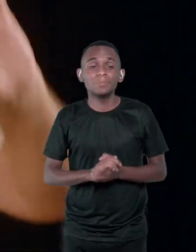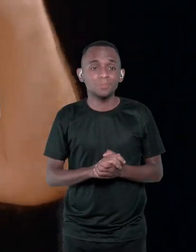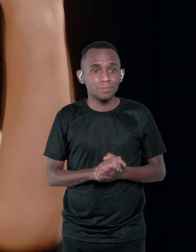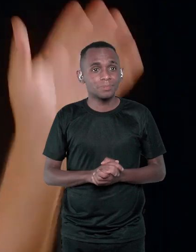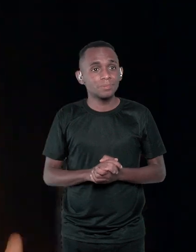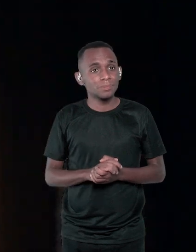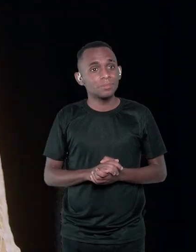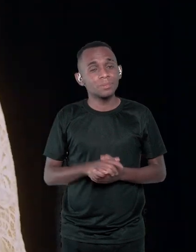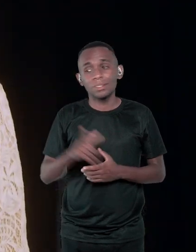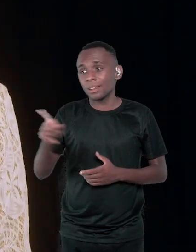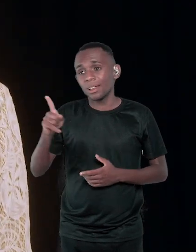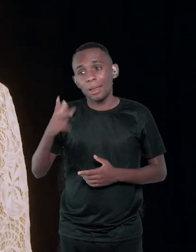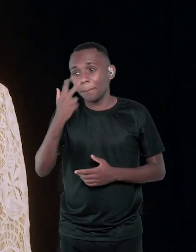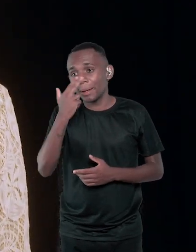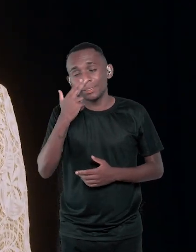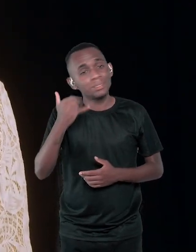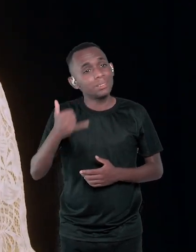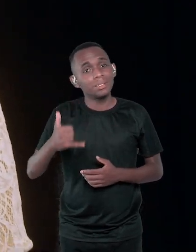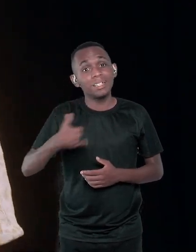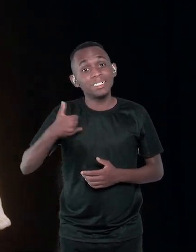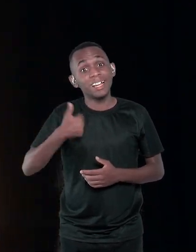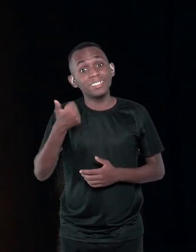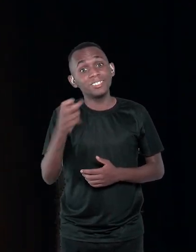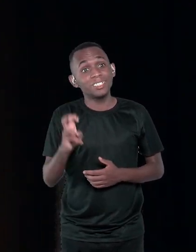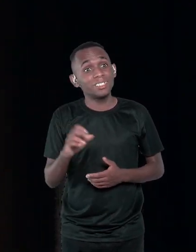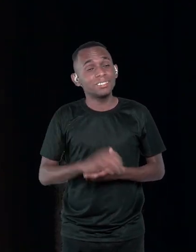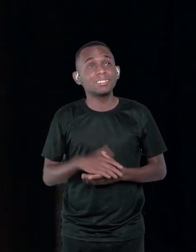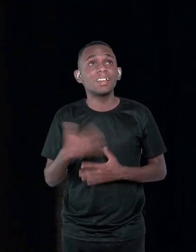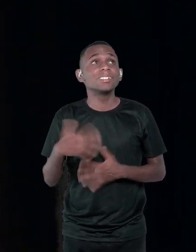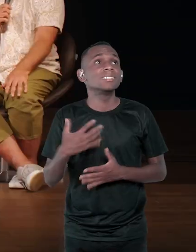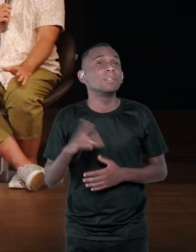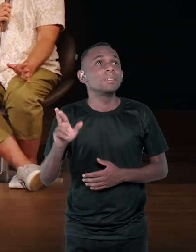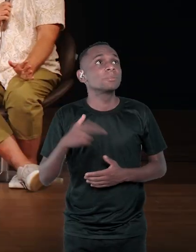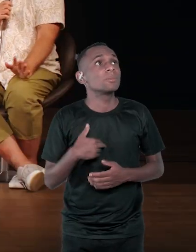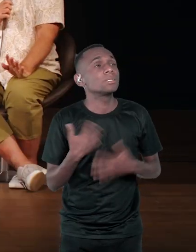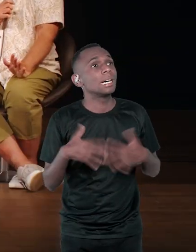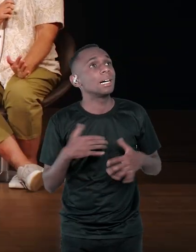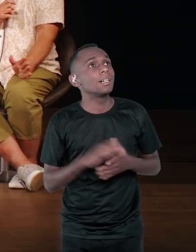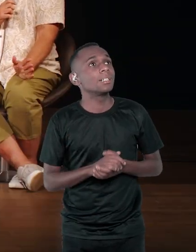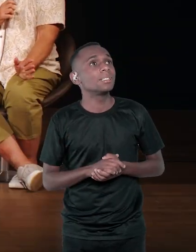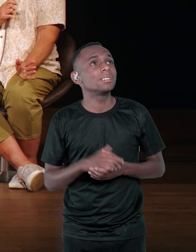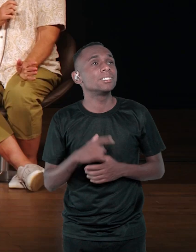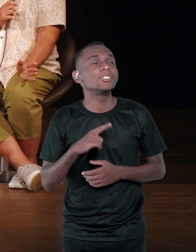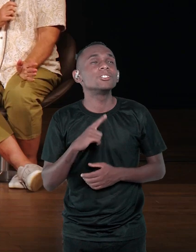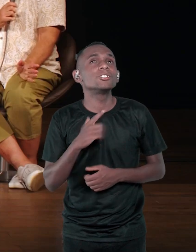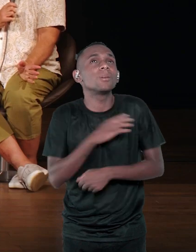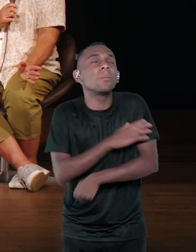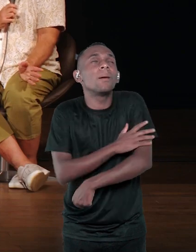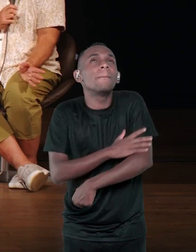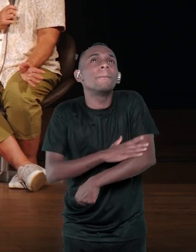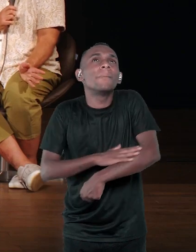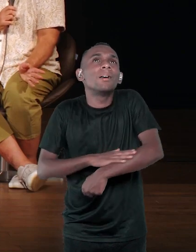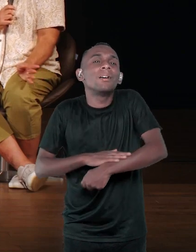ela virou uma menina de 15 anos. Ela falou assim, ai, Zeca, tinha uma pele,